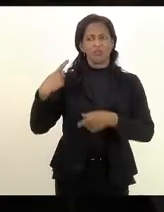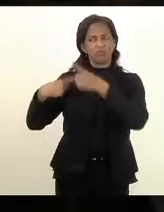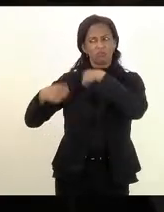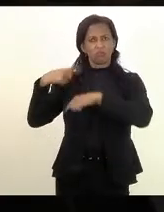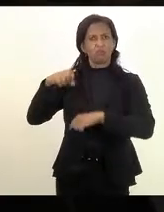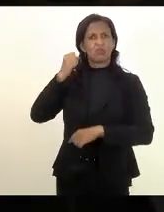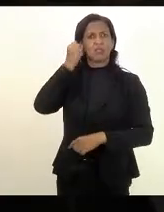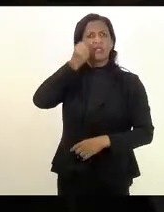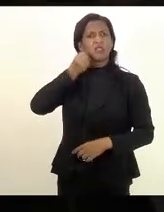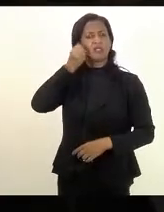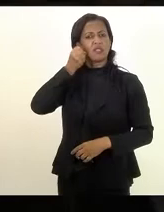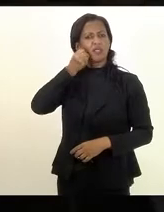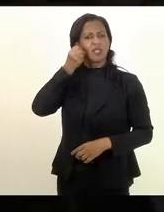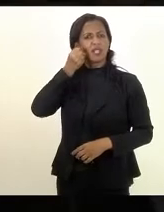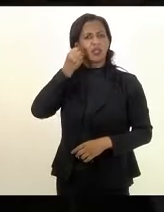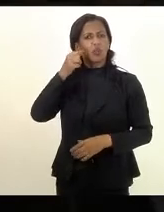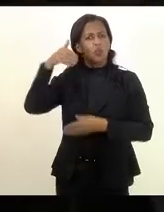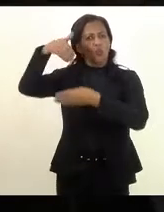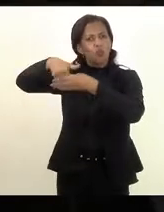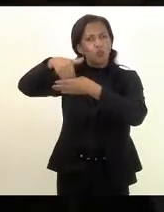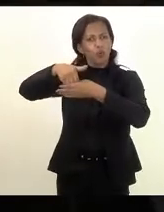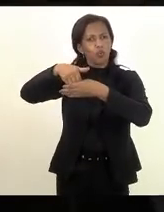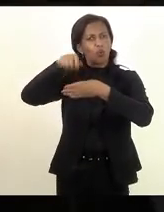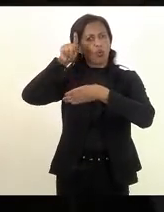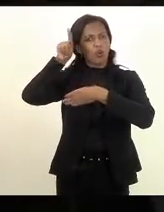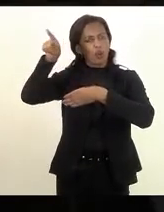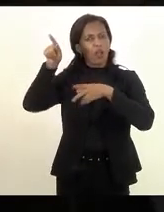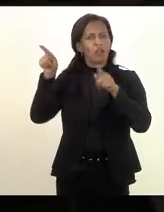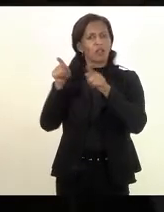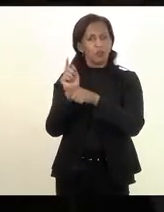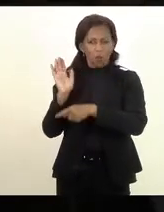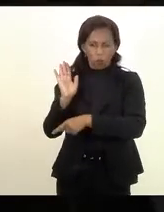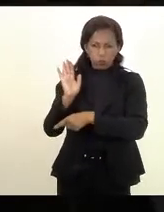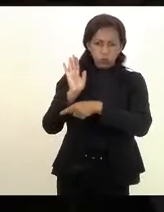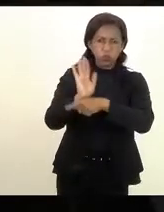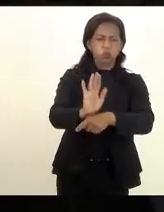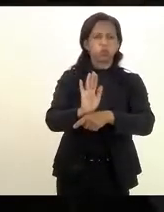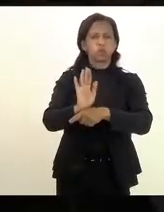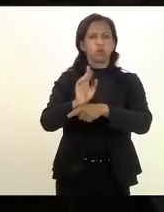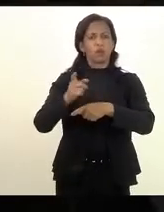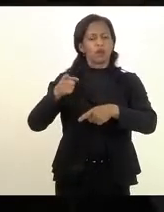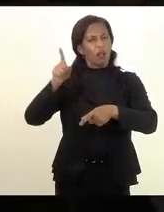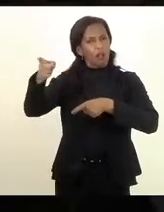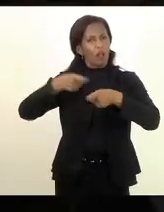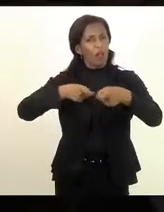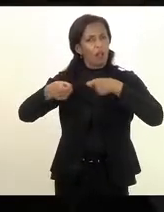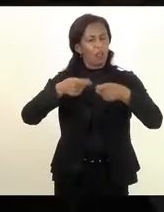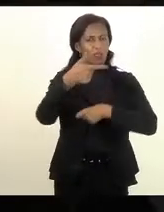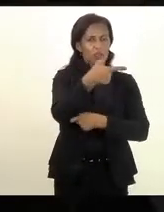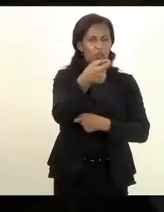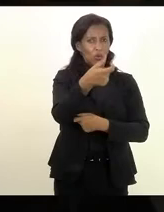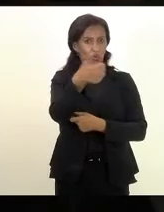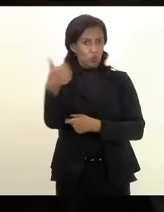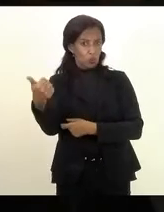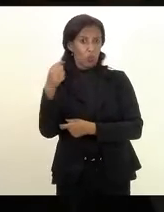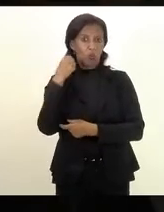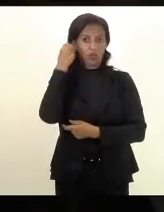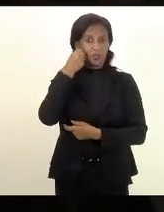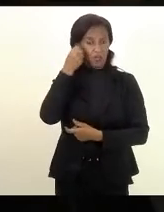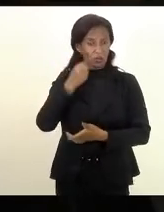participou da votação no Congresso Nacional apoiando a guerra e apoiando a ocupação do Afeganistão em 2001 quando era senador da República